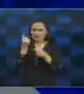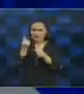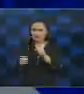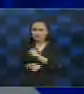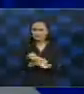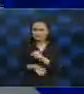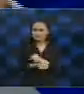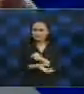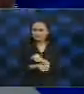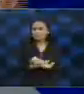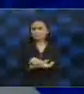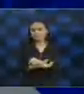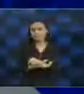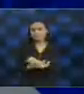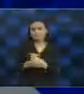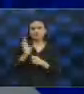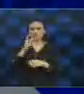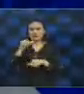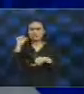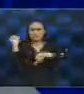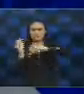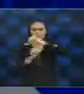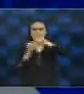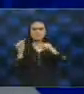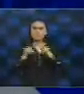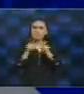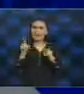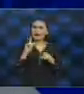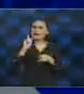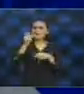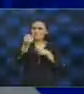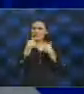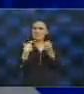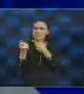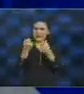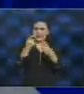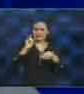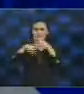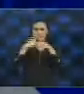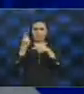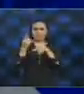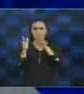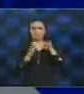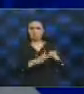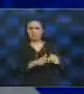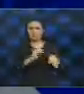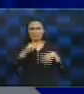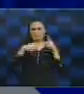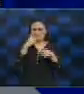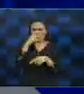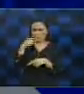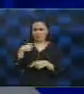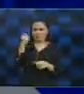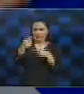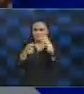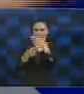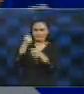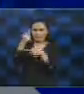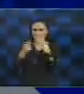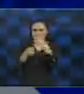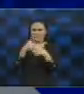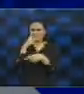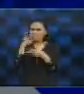panfleto apócrifo, fez um escarcéu na imprensa e não tocou mais no assunto. Depois me acusou de mandar dar tiros, vejam como ele é mitômano,